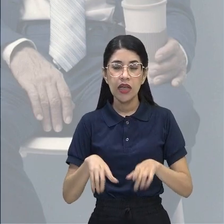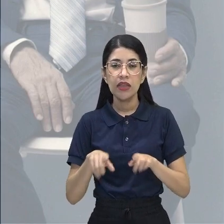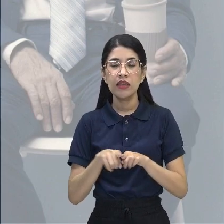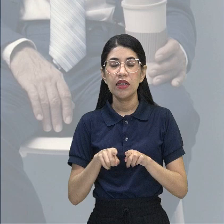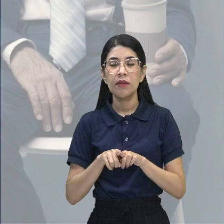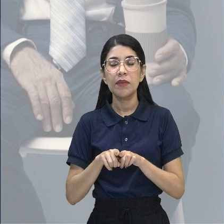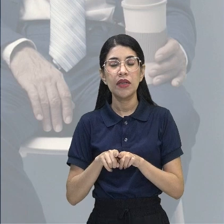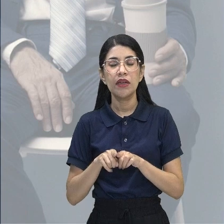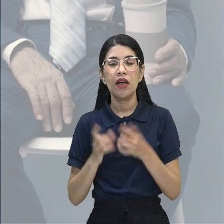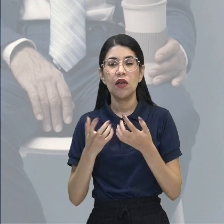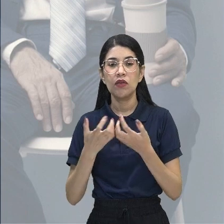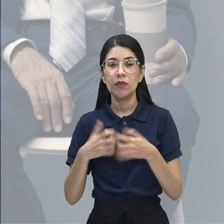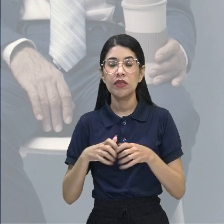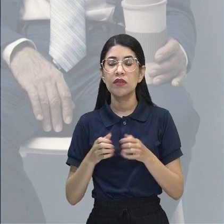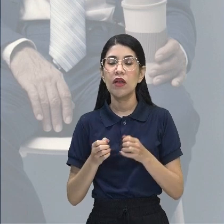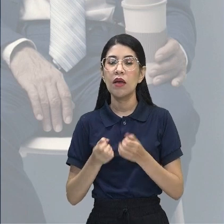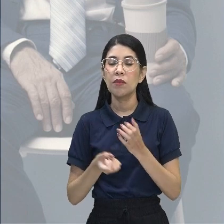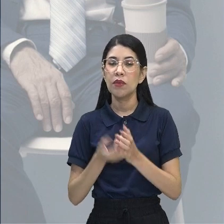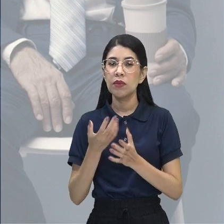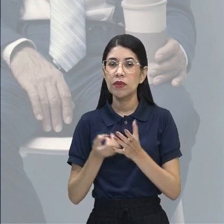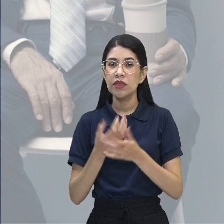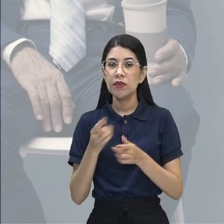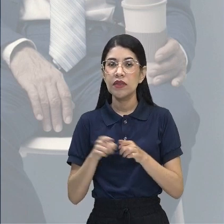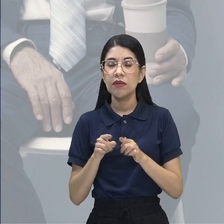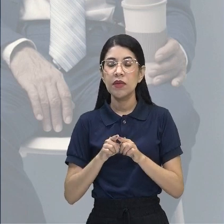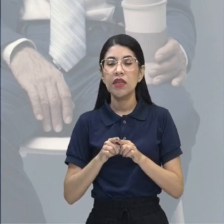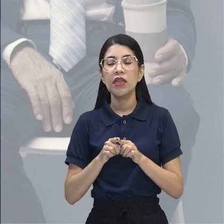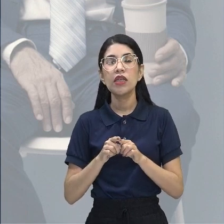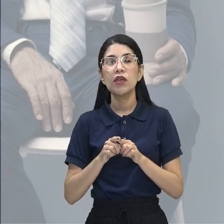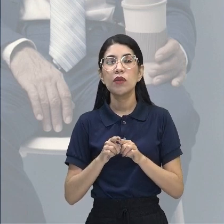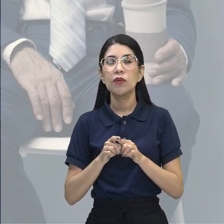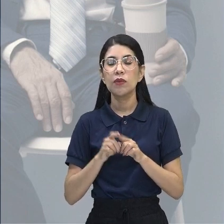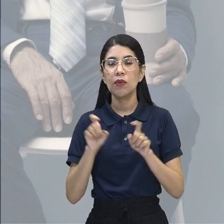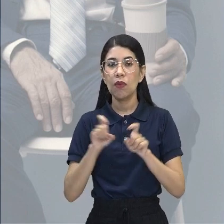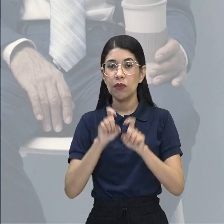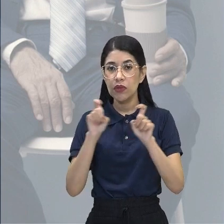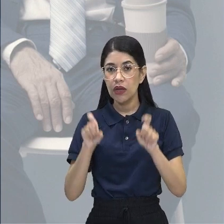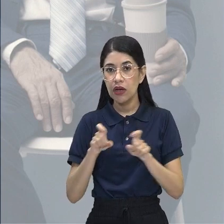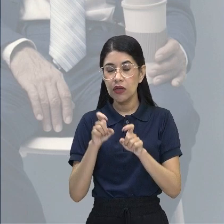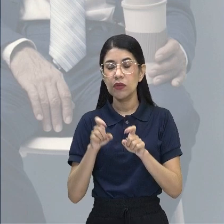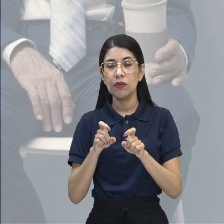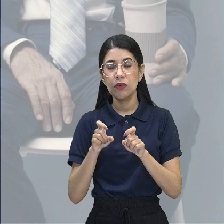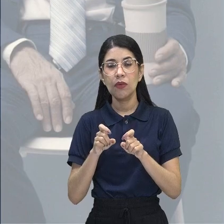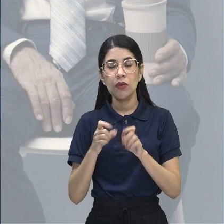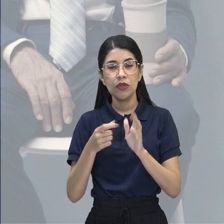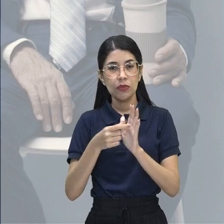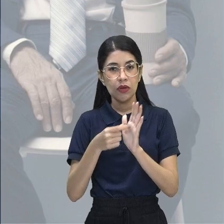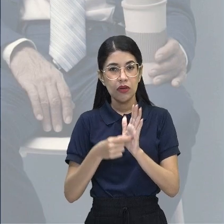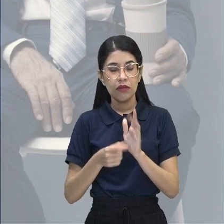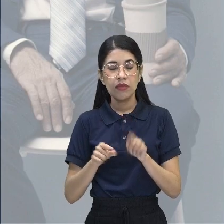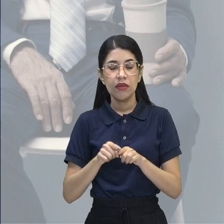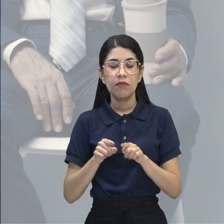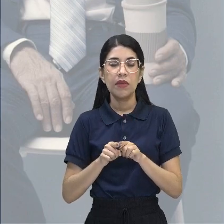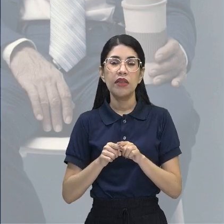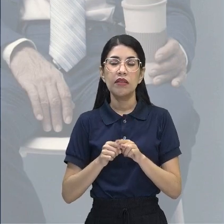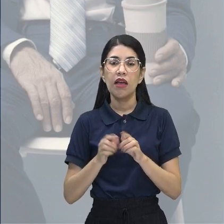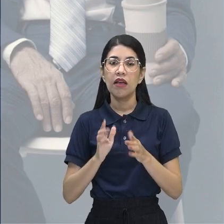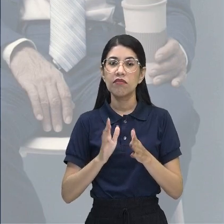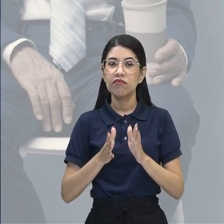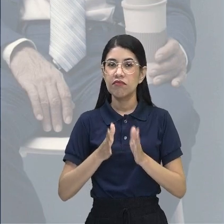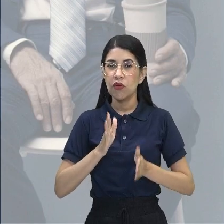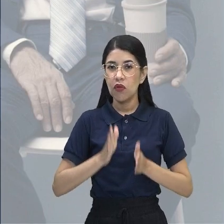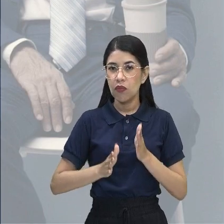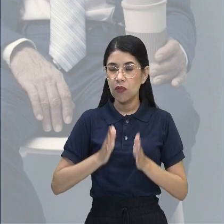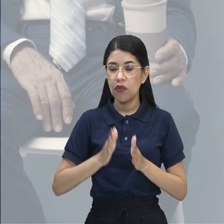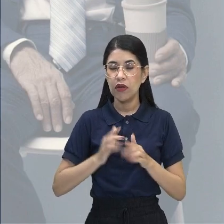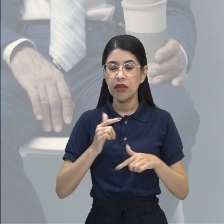automação do processo produtivo, que é quando os programas de computadores controlam também essas máquinas. As máquinas fazem o trabalho do homem e os